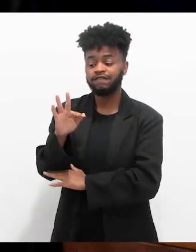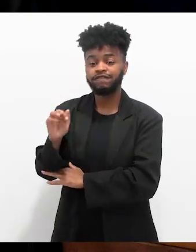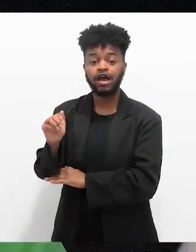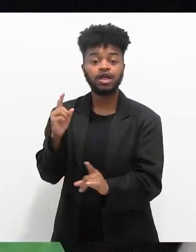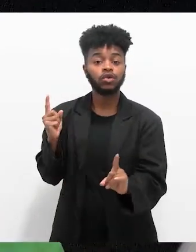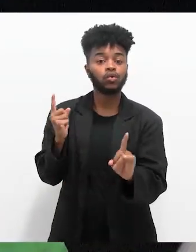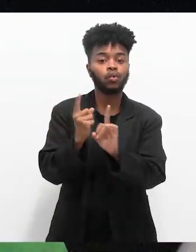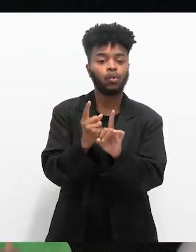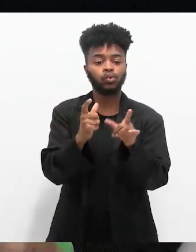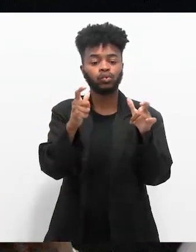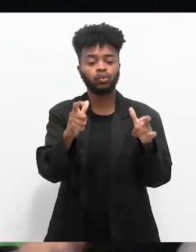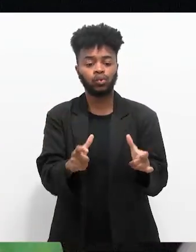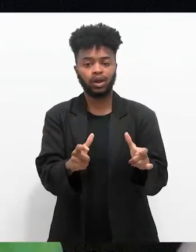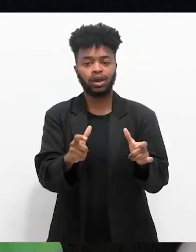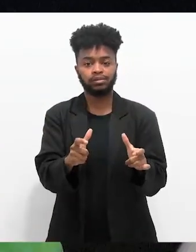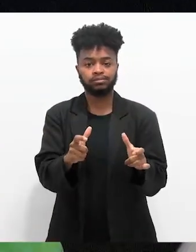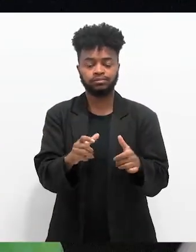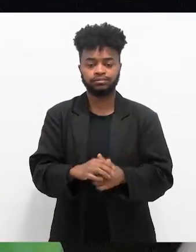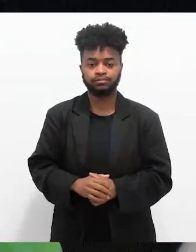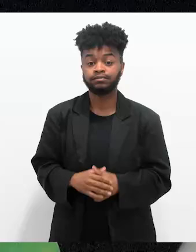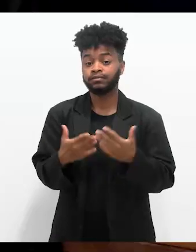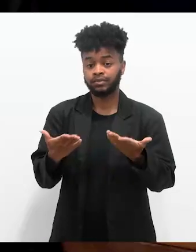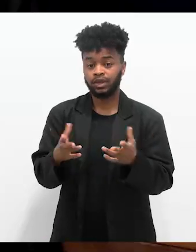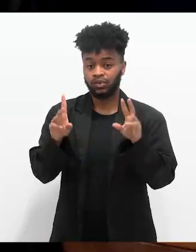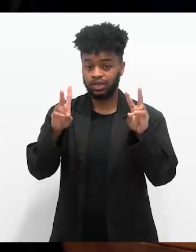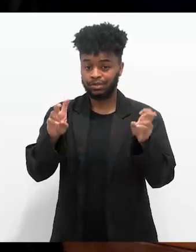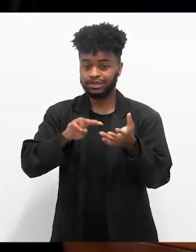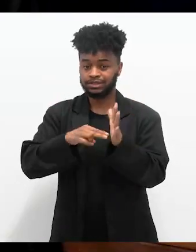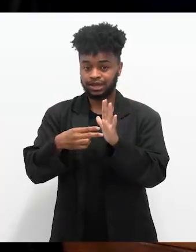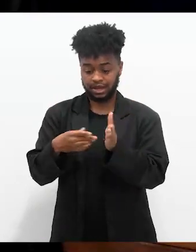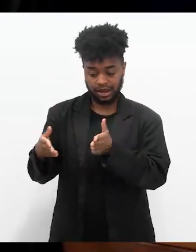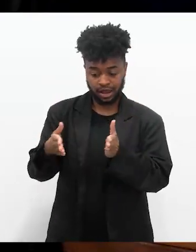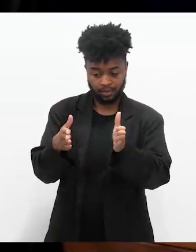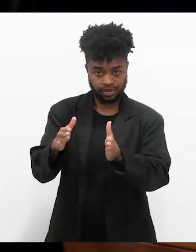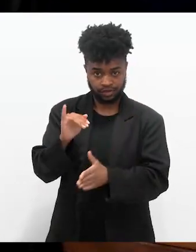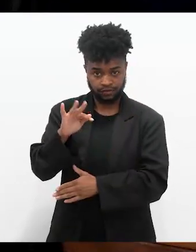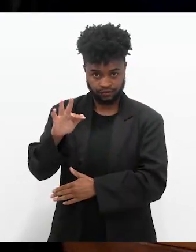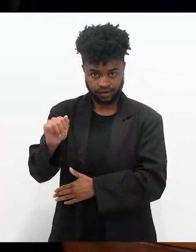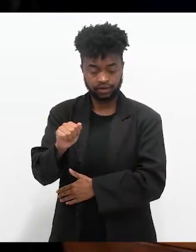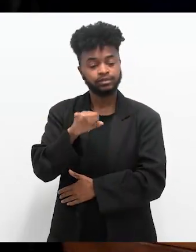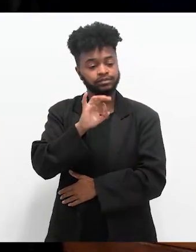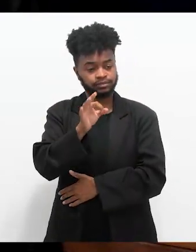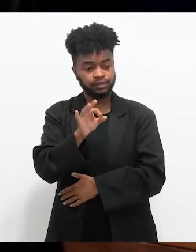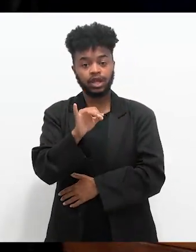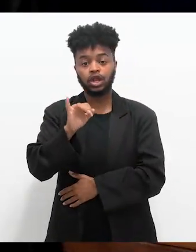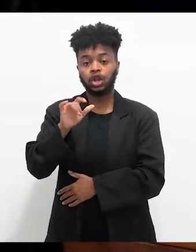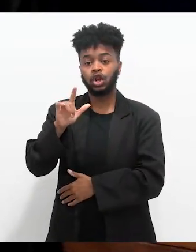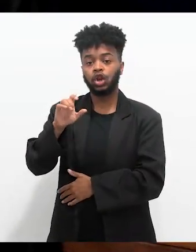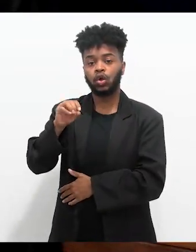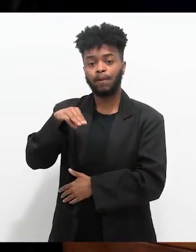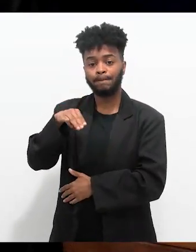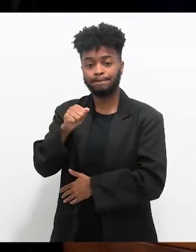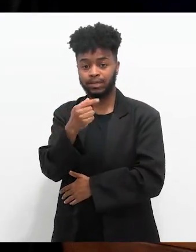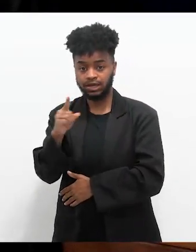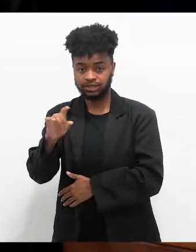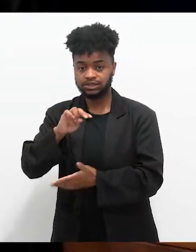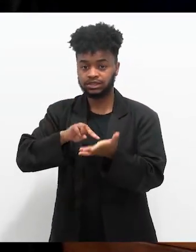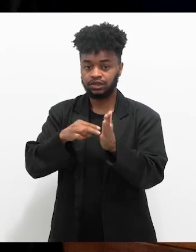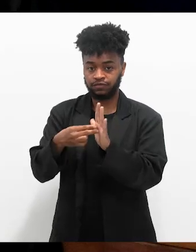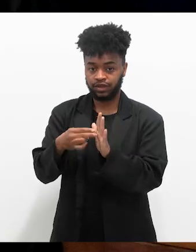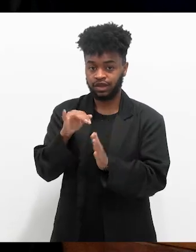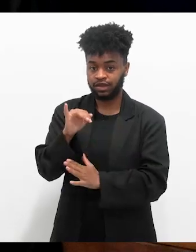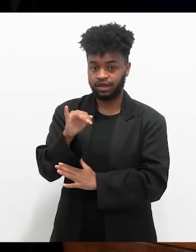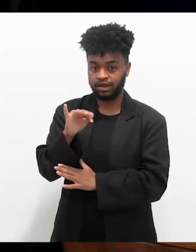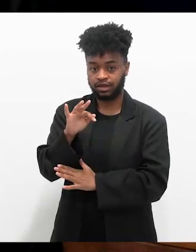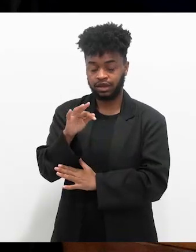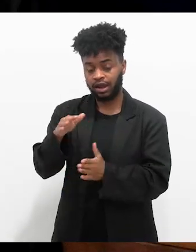terra. título seria O Caminho de Ifá. Lonã seria um caminho aí, Ifá em si, e Lucumi, o caminho de Ifá